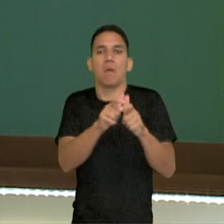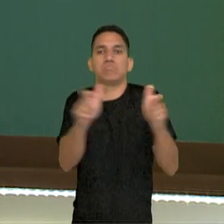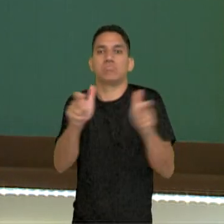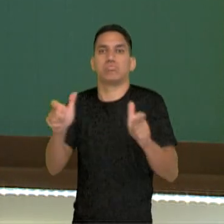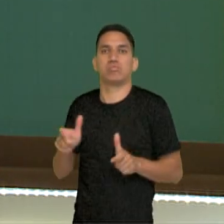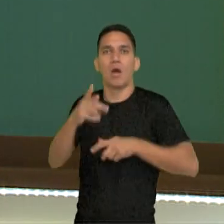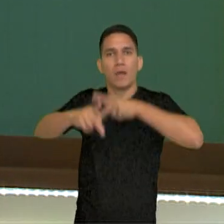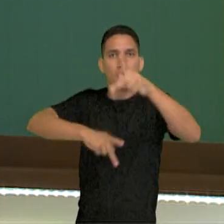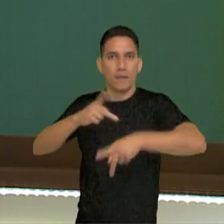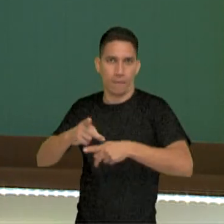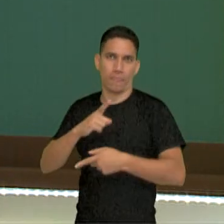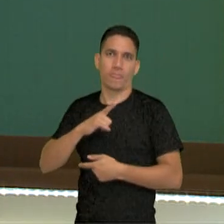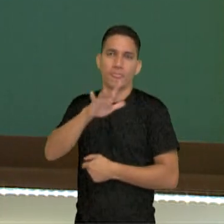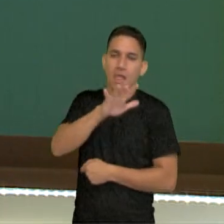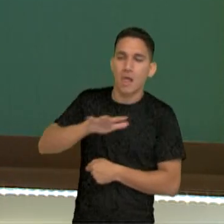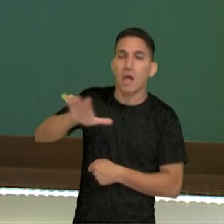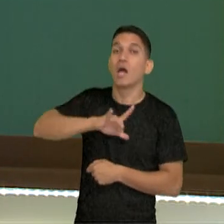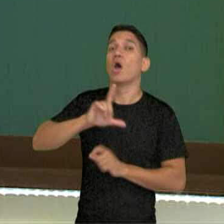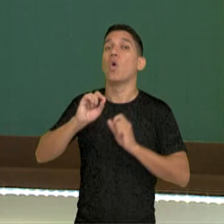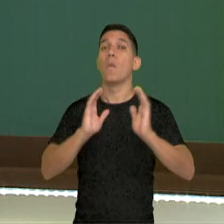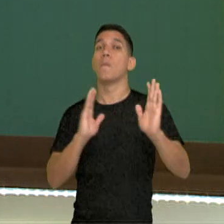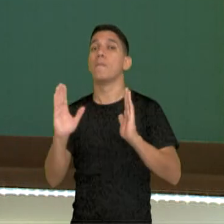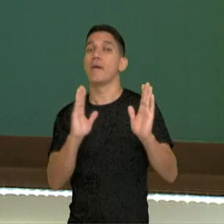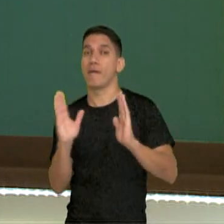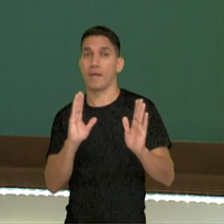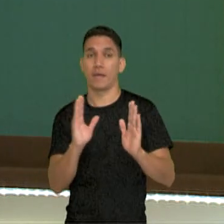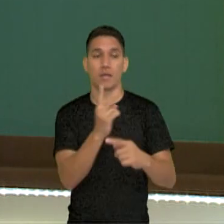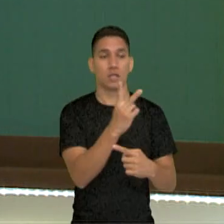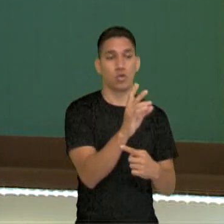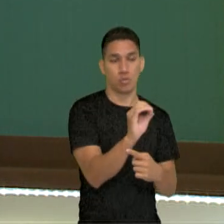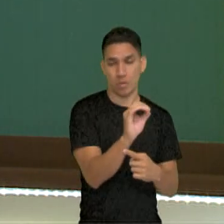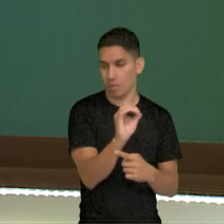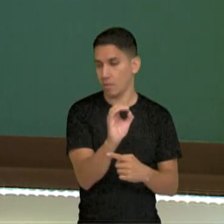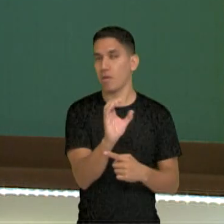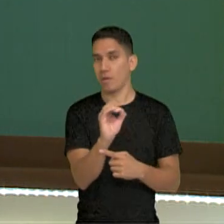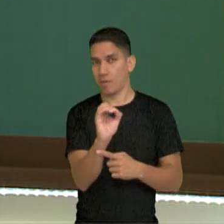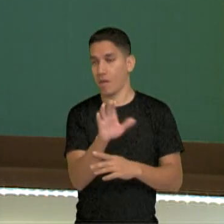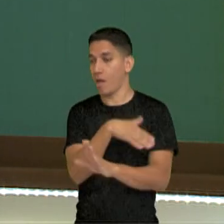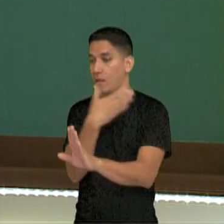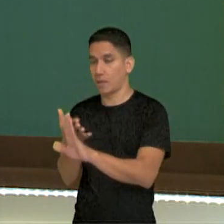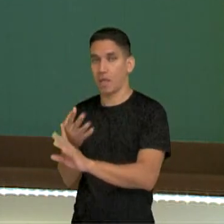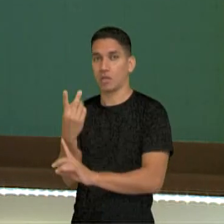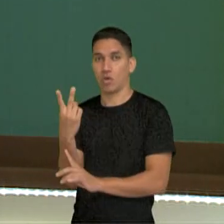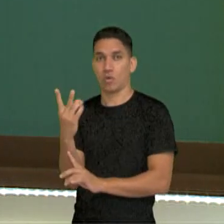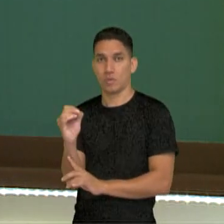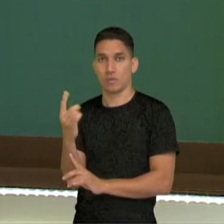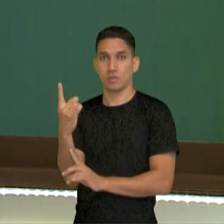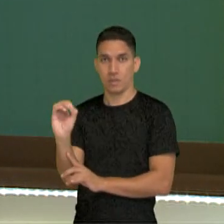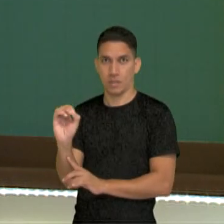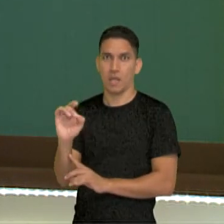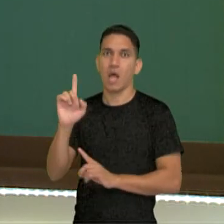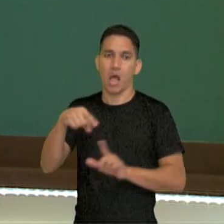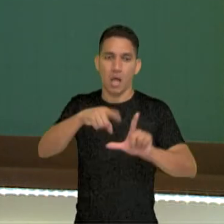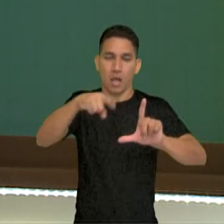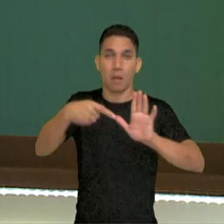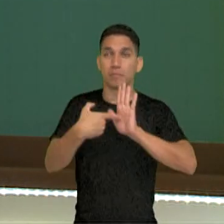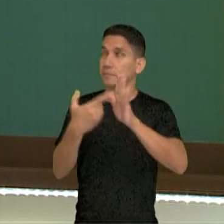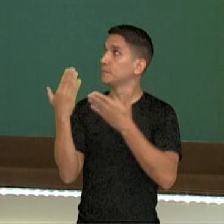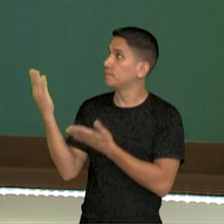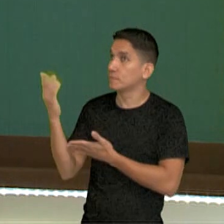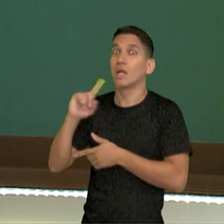ali de um período, né? De 2000 para 2010, é o que o gráfico traz para nós. Ou seja, a população do